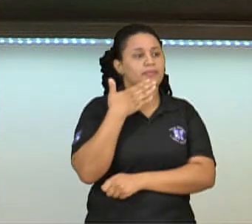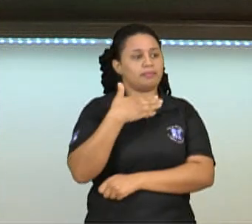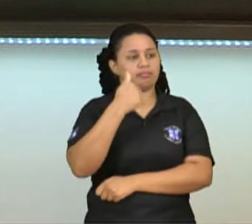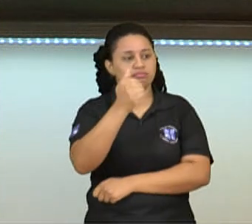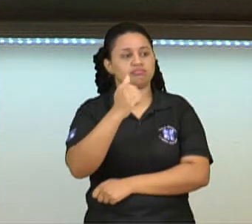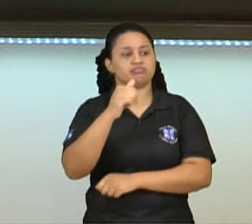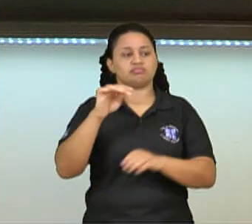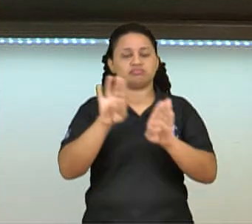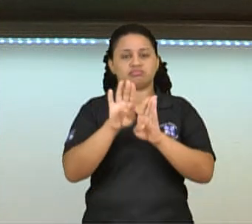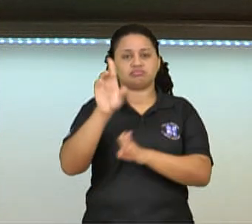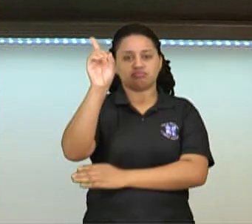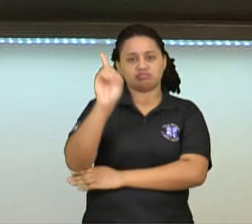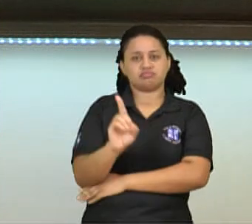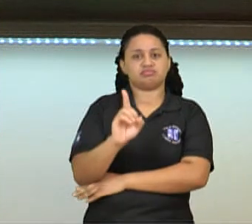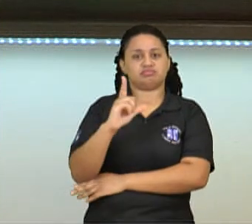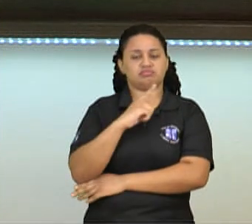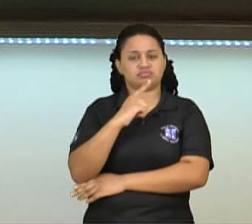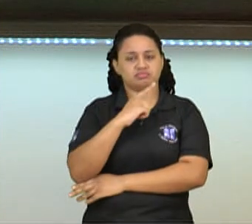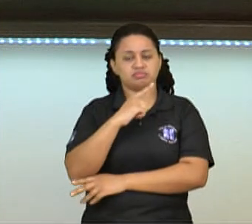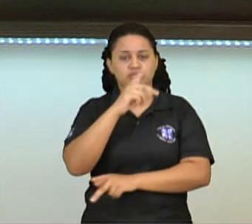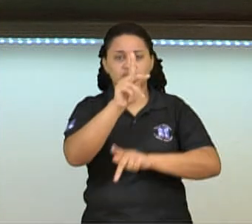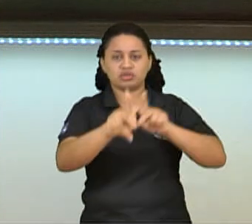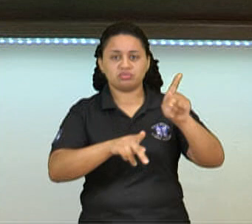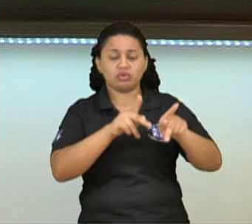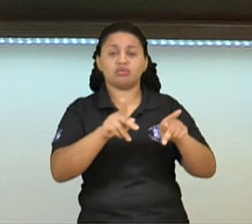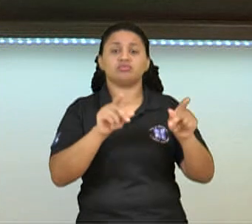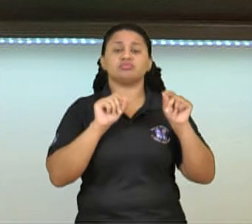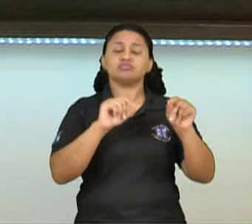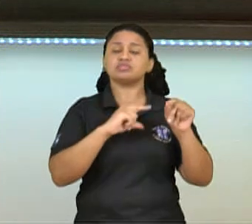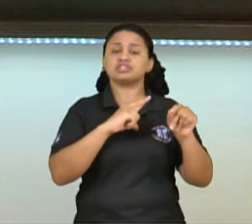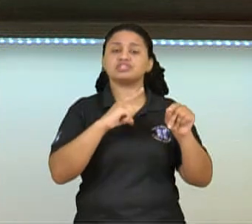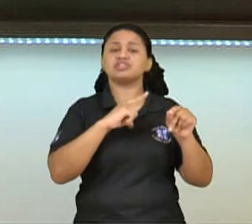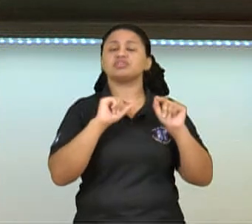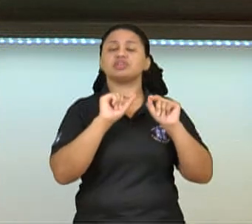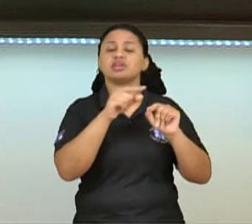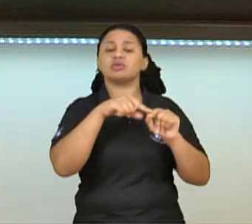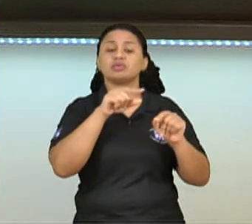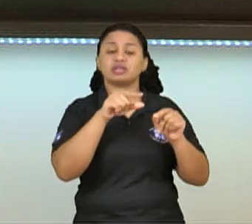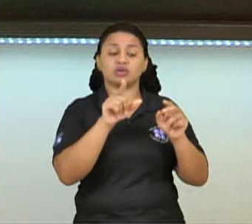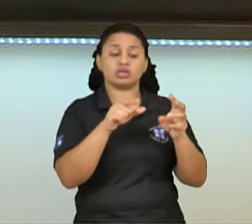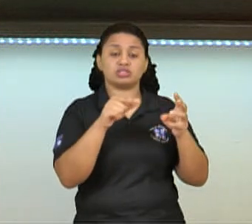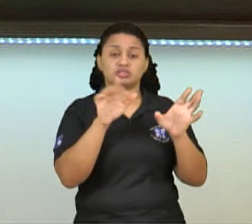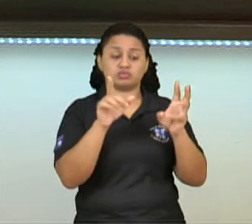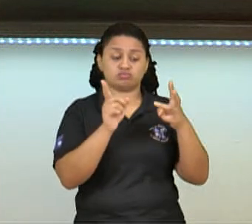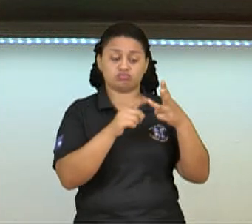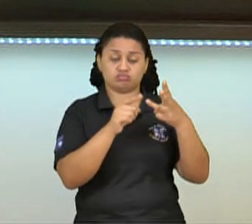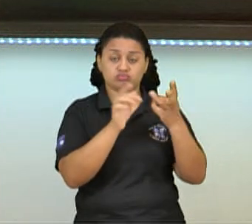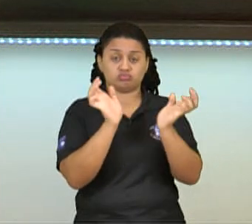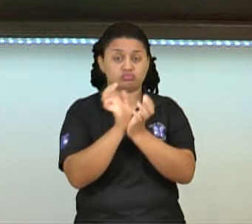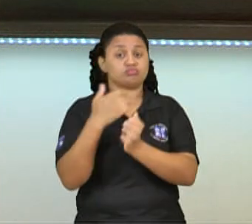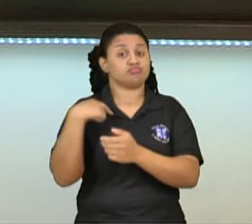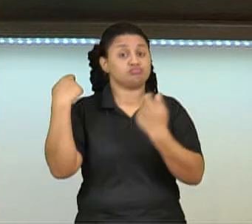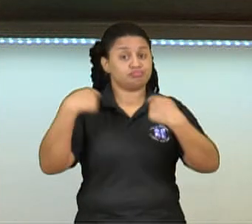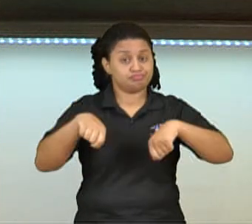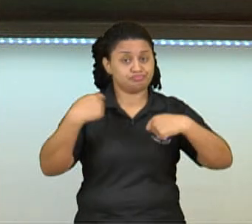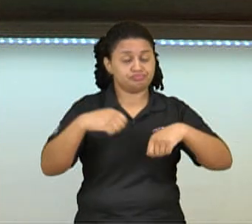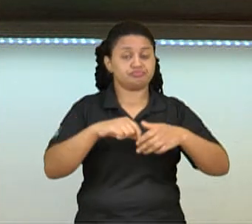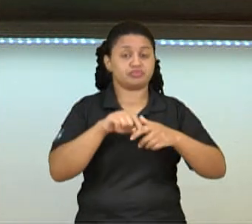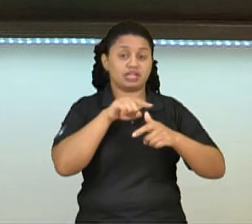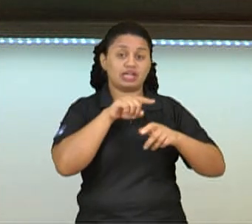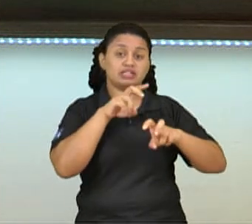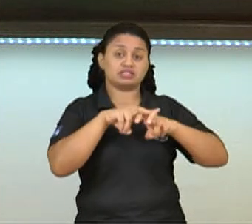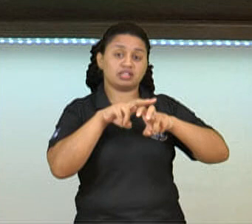direitos garantidos para o povo que vivia realmente as necessidades do terceiro estado. Eles sentavam-se